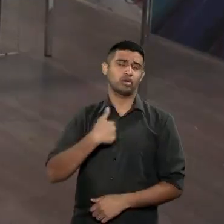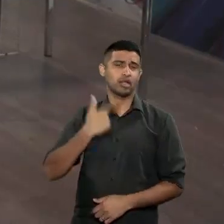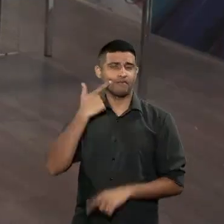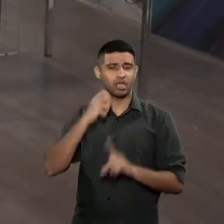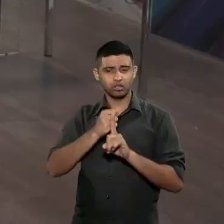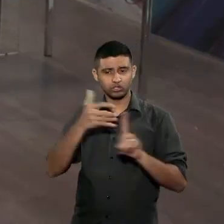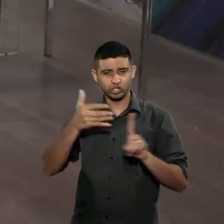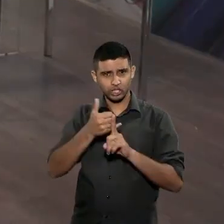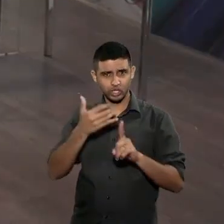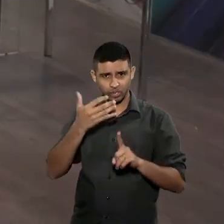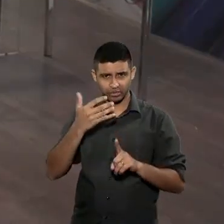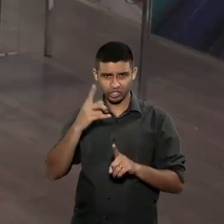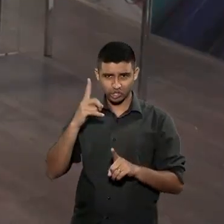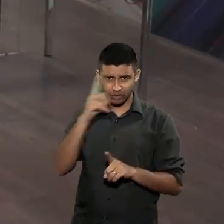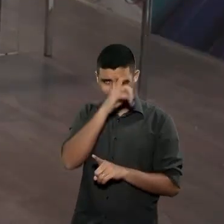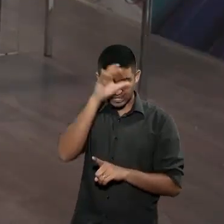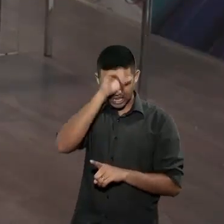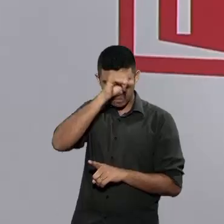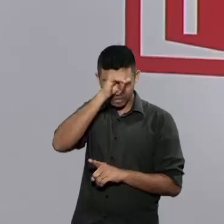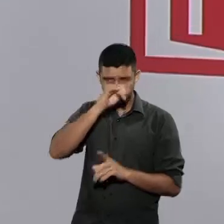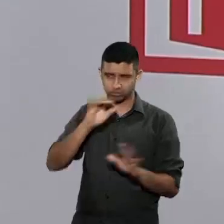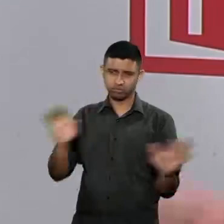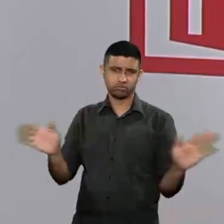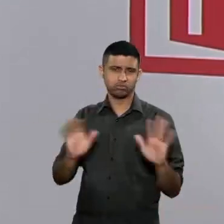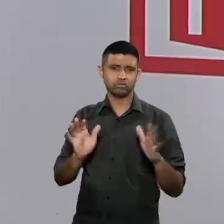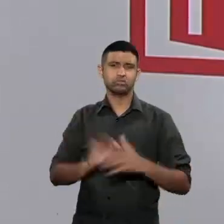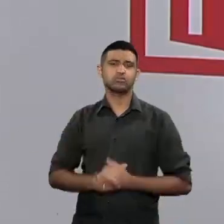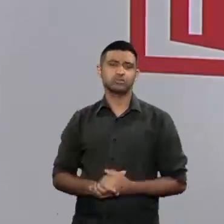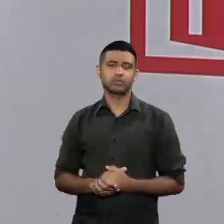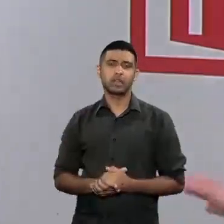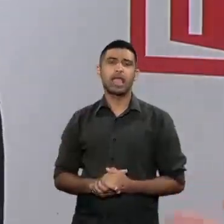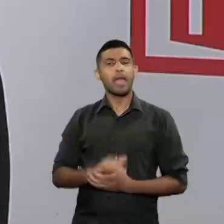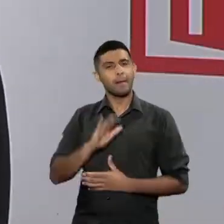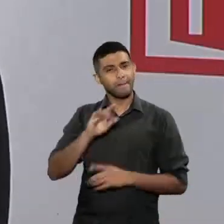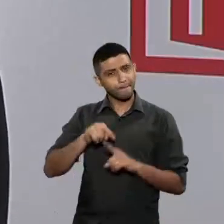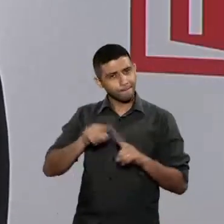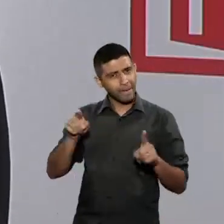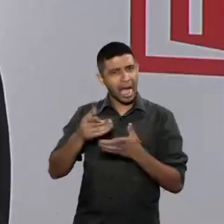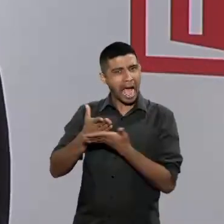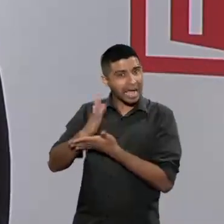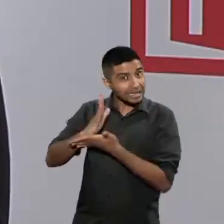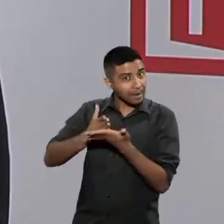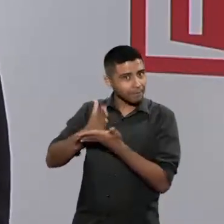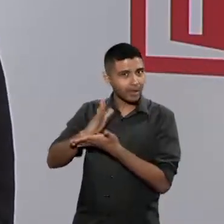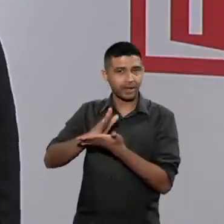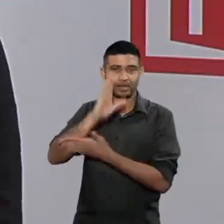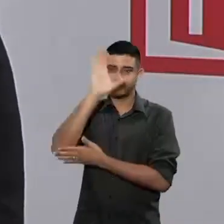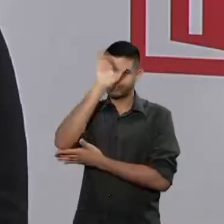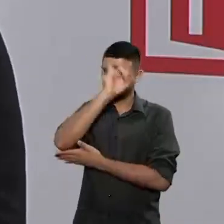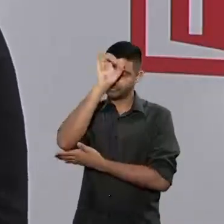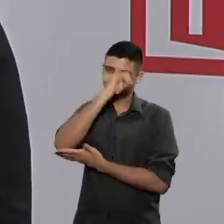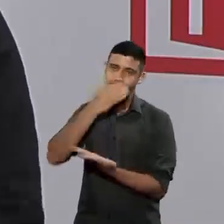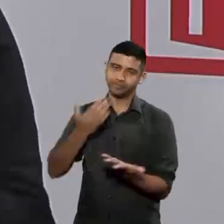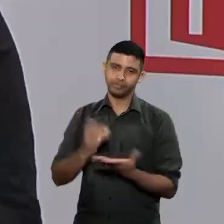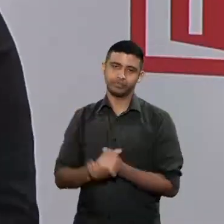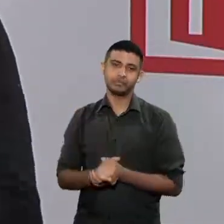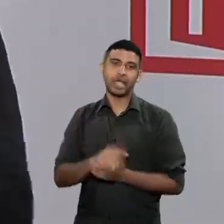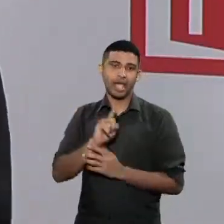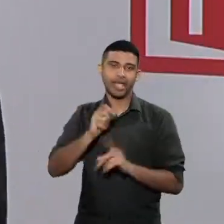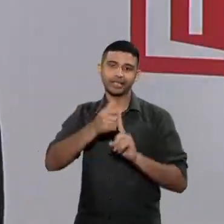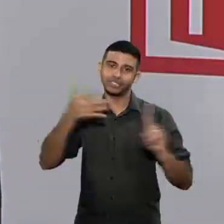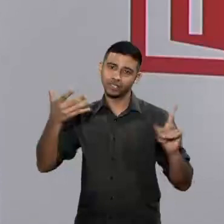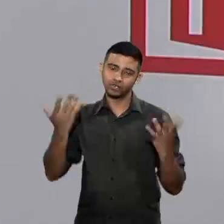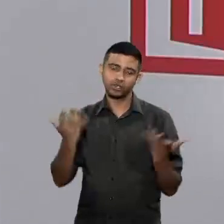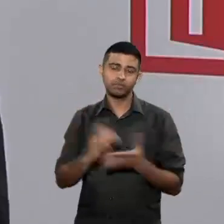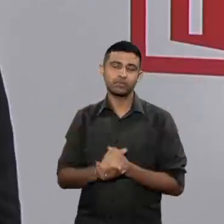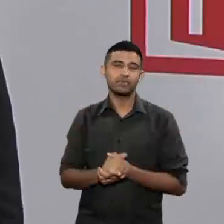Essa síndrome não está associada à dificuldade de aprendizagem. Mas interfere, mas né? Interfere na aprendizagem. Uhum. Então, assim, é uma